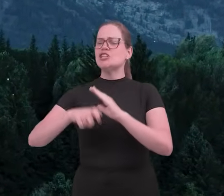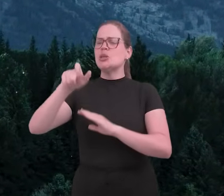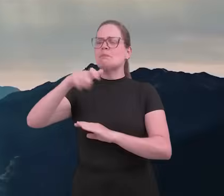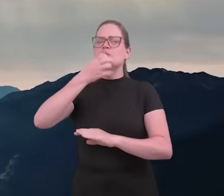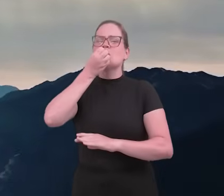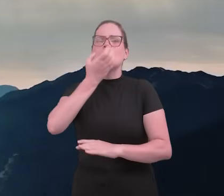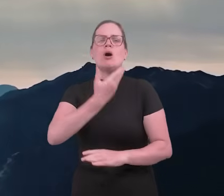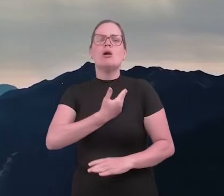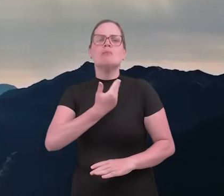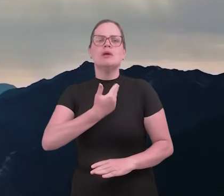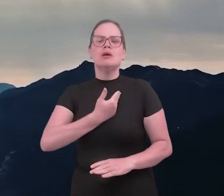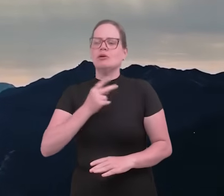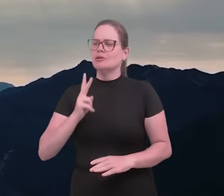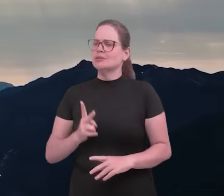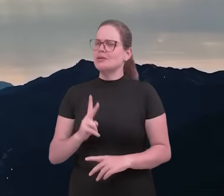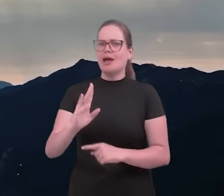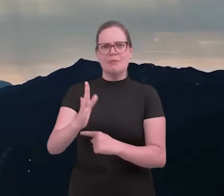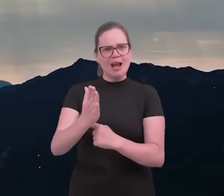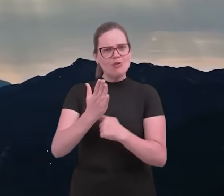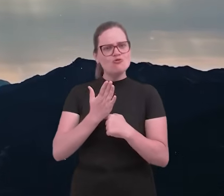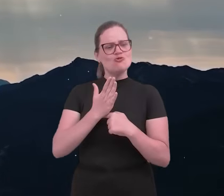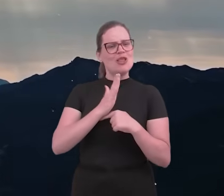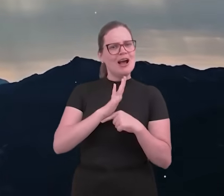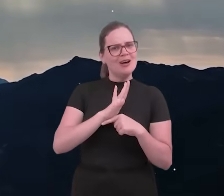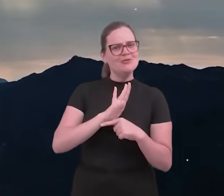ajuda na eterna